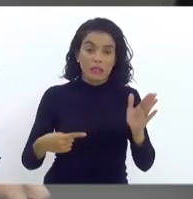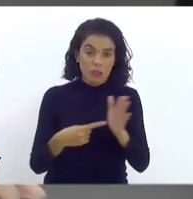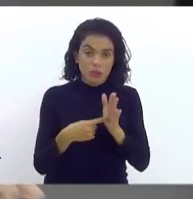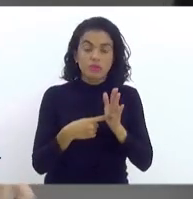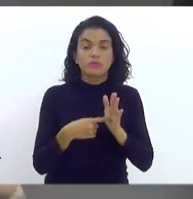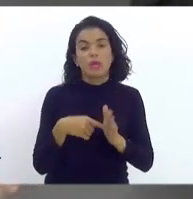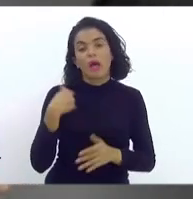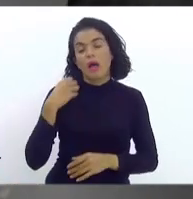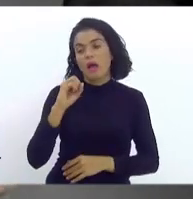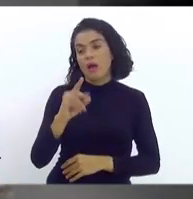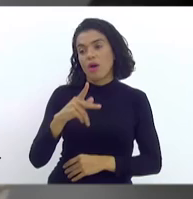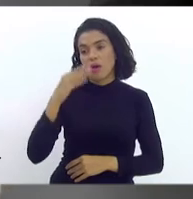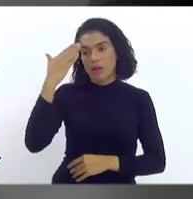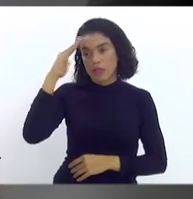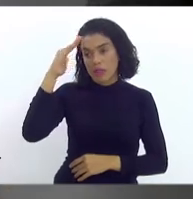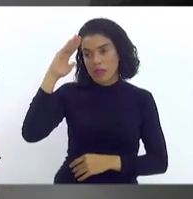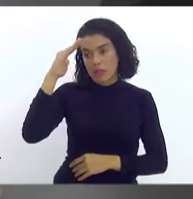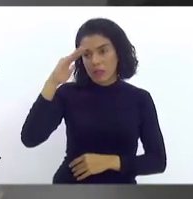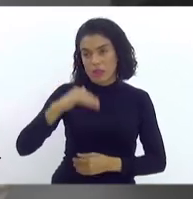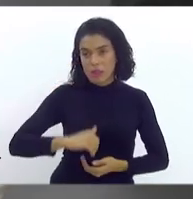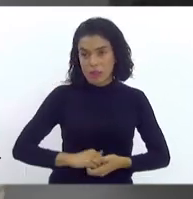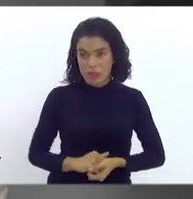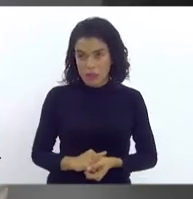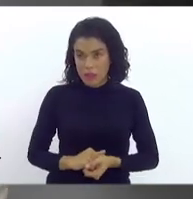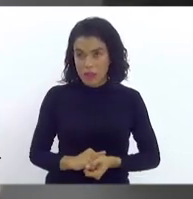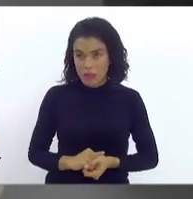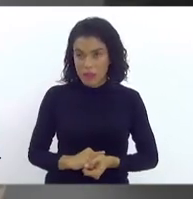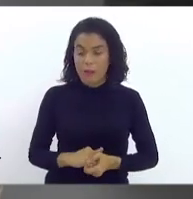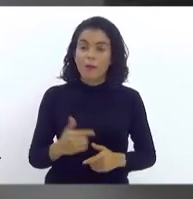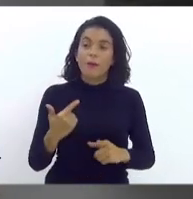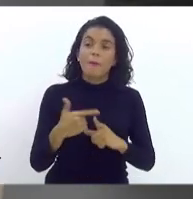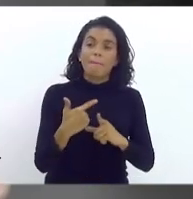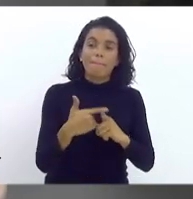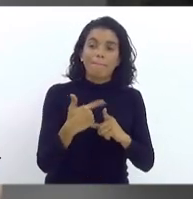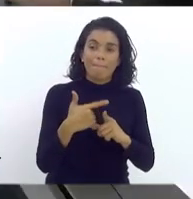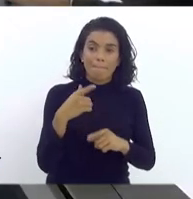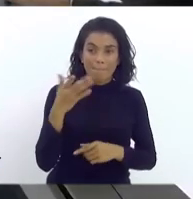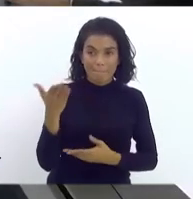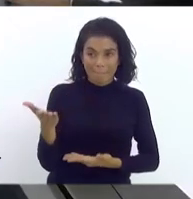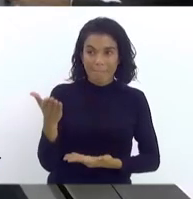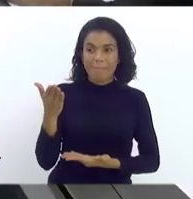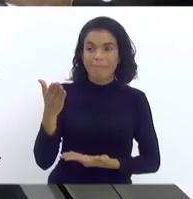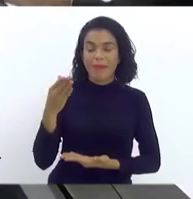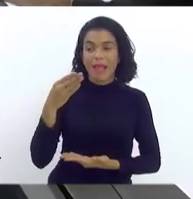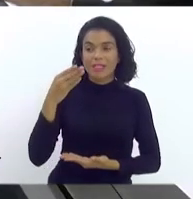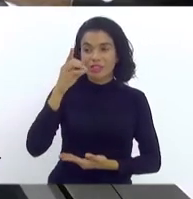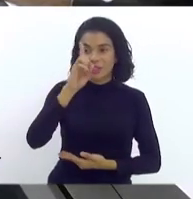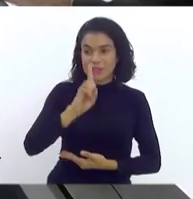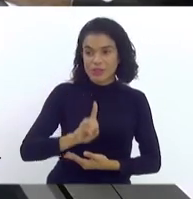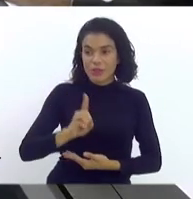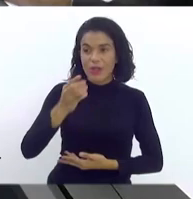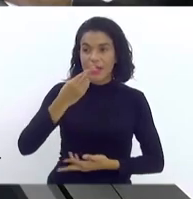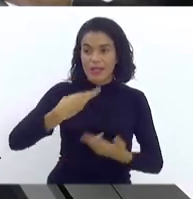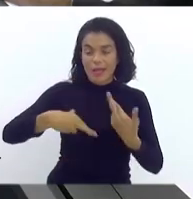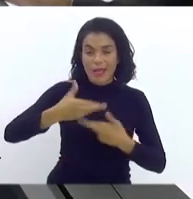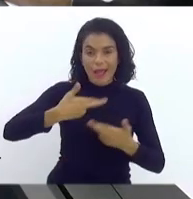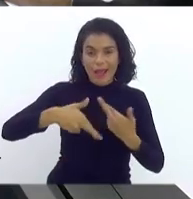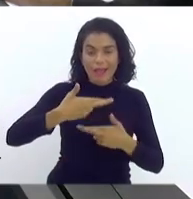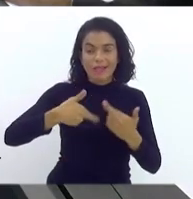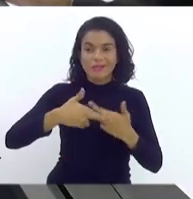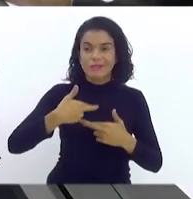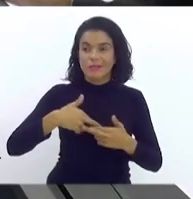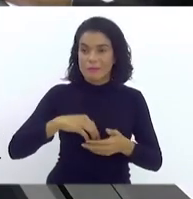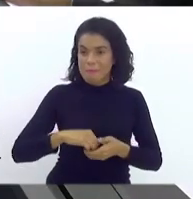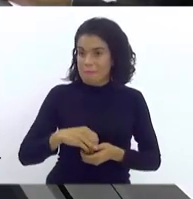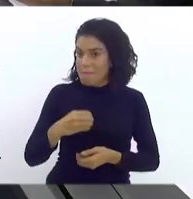Denúncias, ok. A senhora Fernanda é diretora de Relações Institucionais, né? Está, inclusive, presente conosco aqui. A senhora,